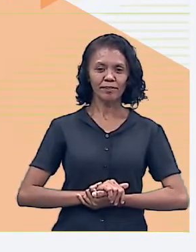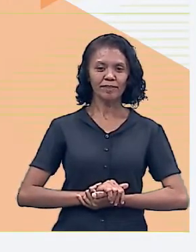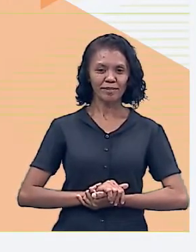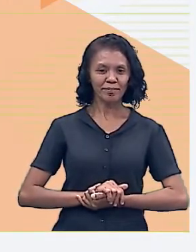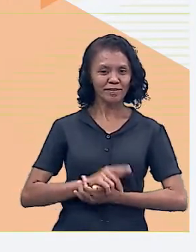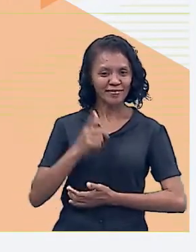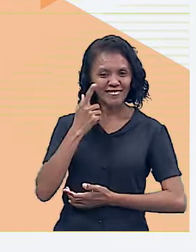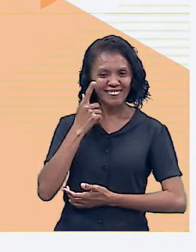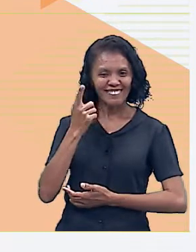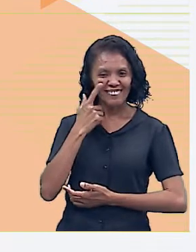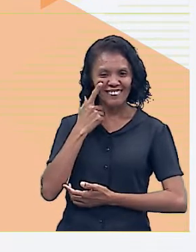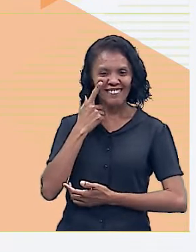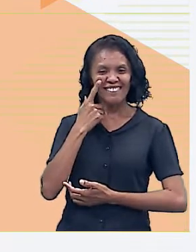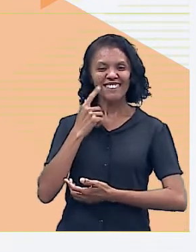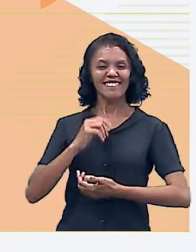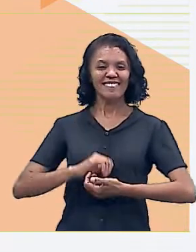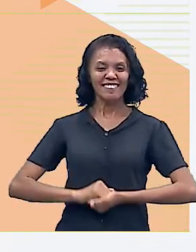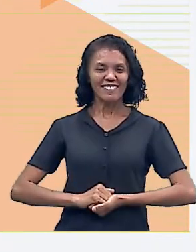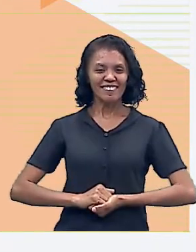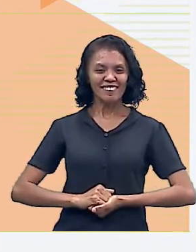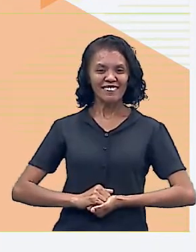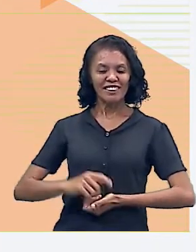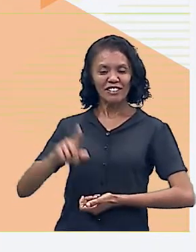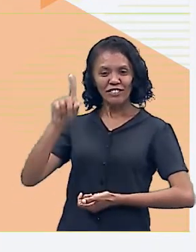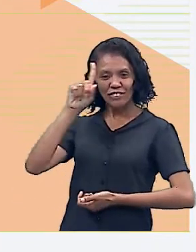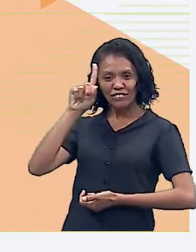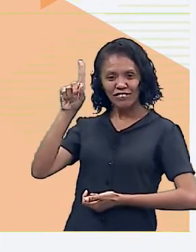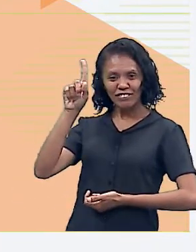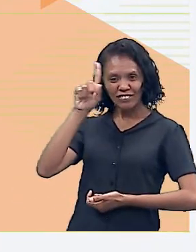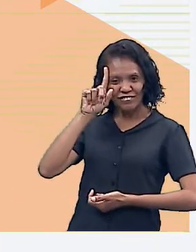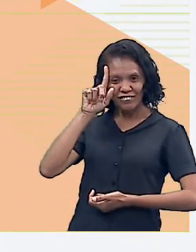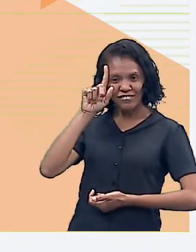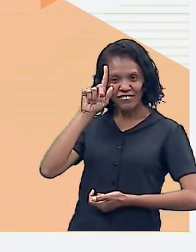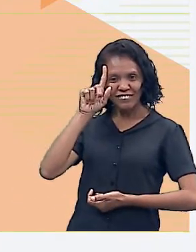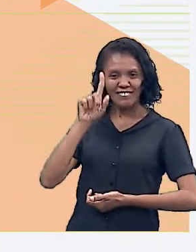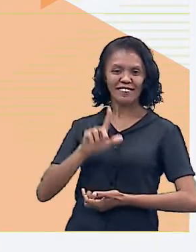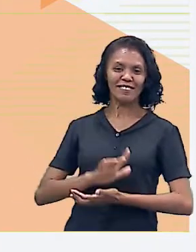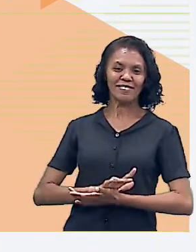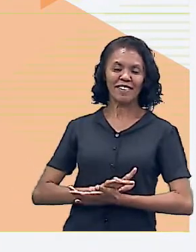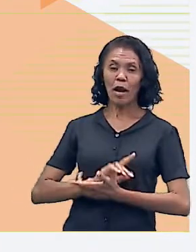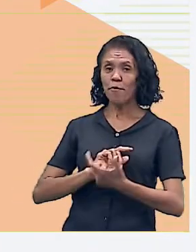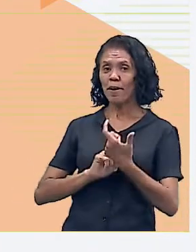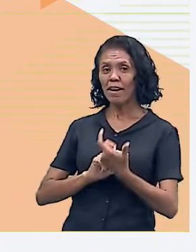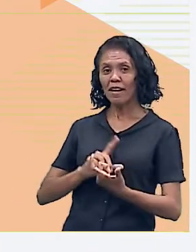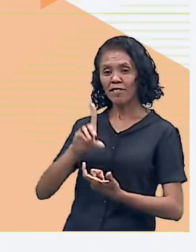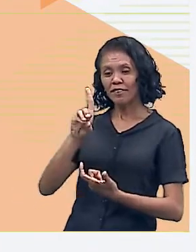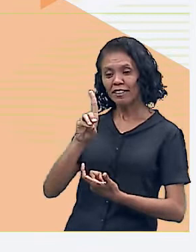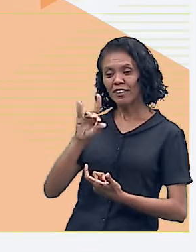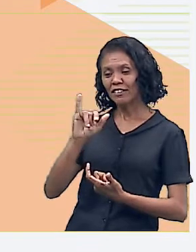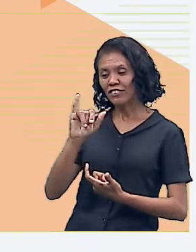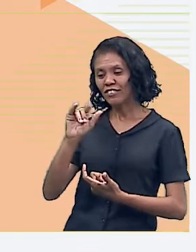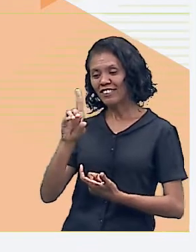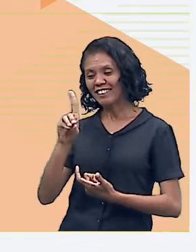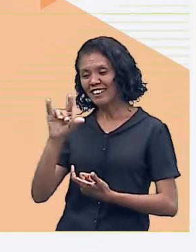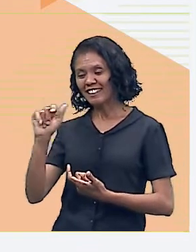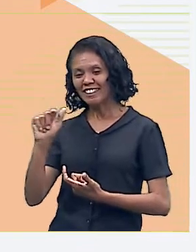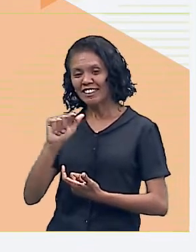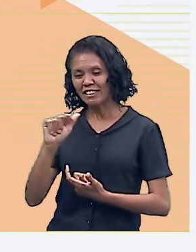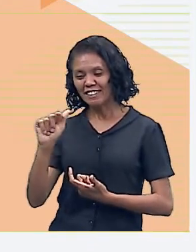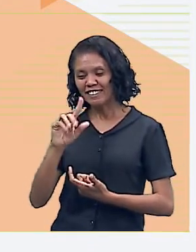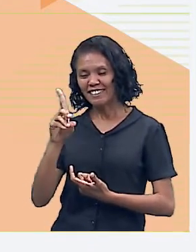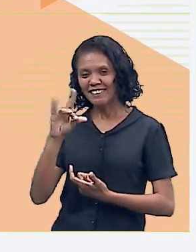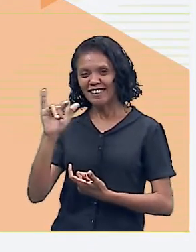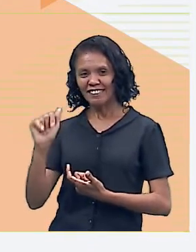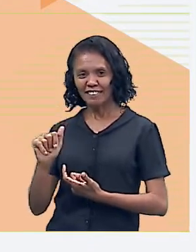e olha aí tá certo Olha aí dia a dia o dia a dia com-né então depois da dessa